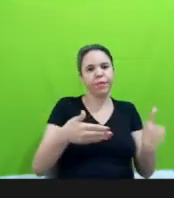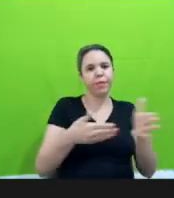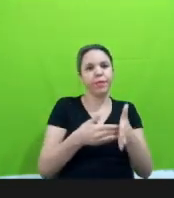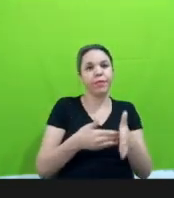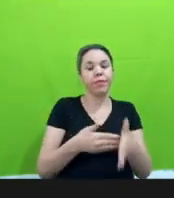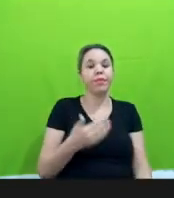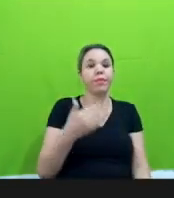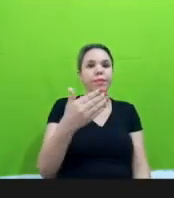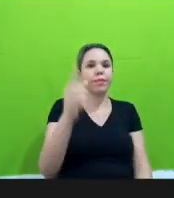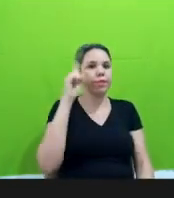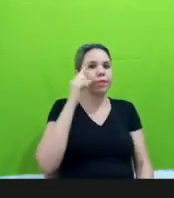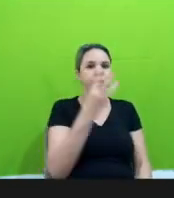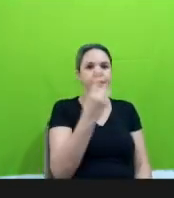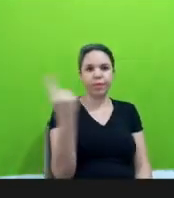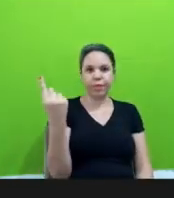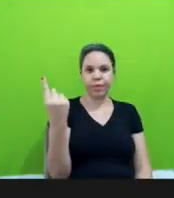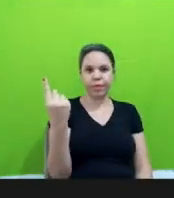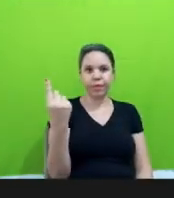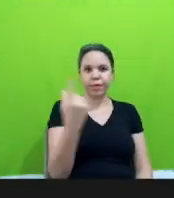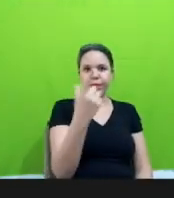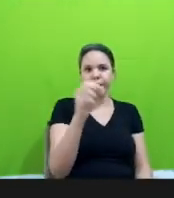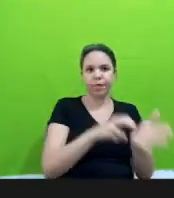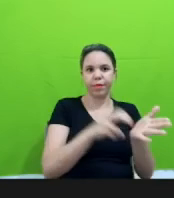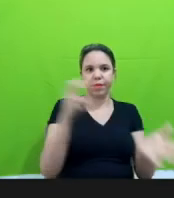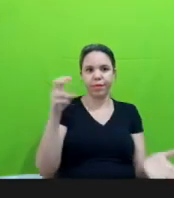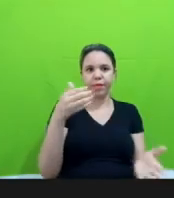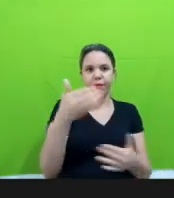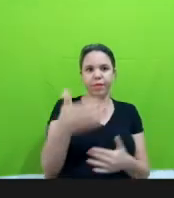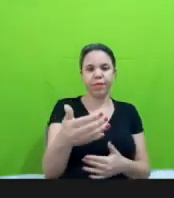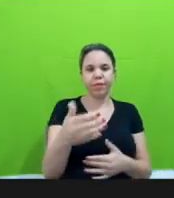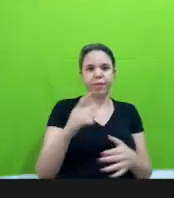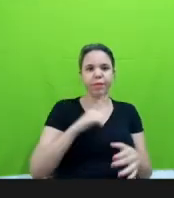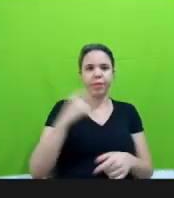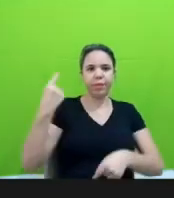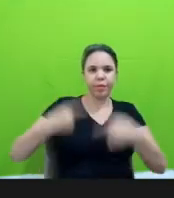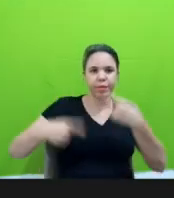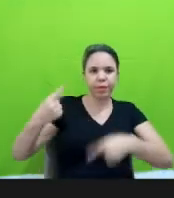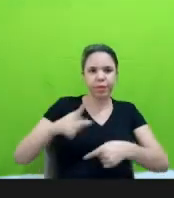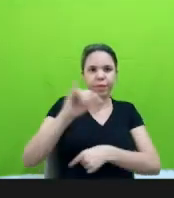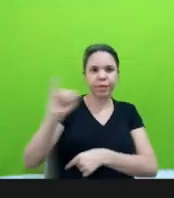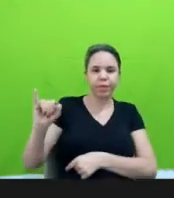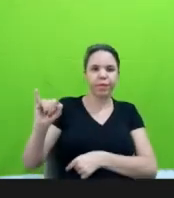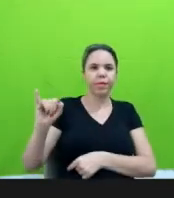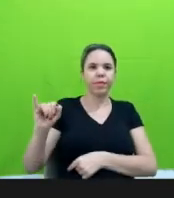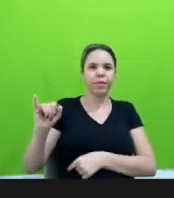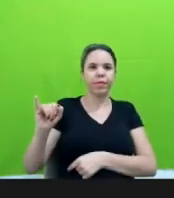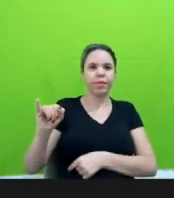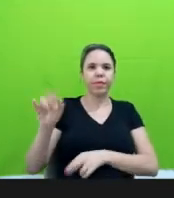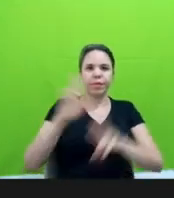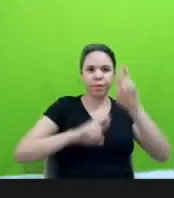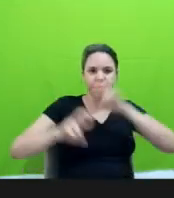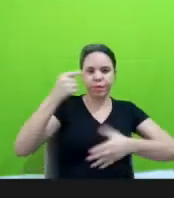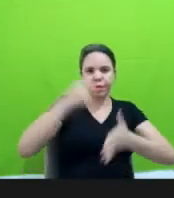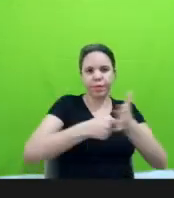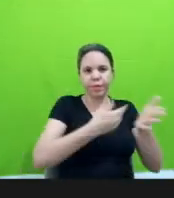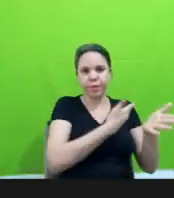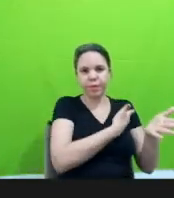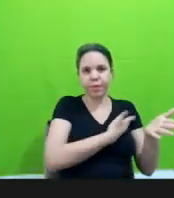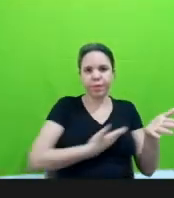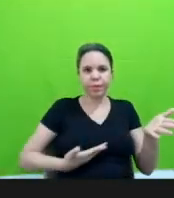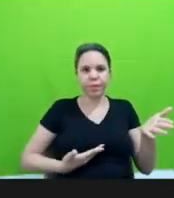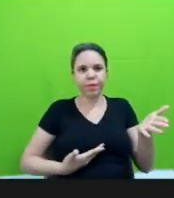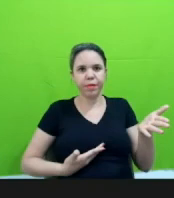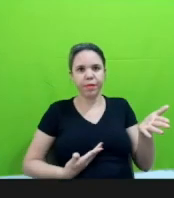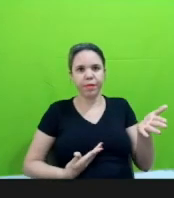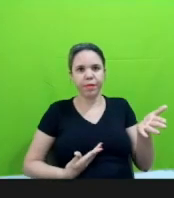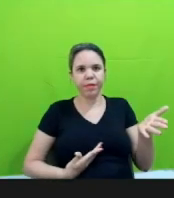dia 31, às 10 horas da manhã, a gente vai ter o debate LAI, Instrumento para Monitorar Políticas Públicas. Vai ter a